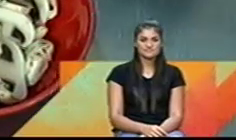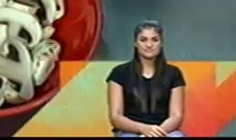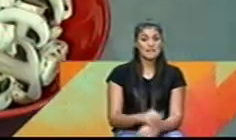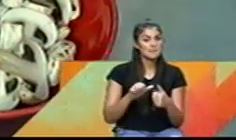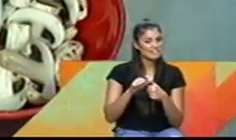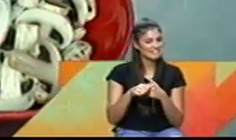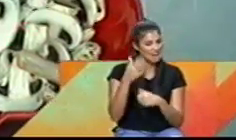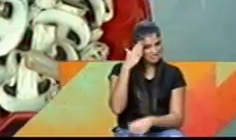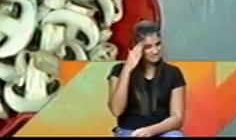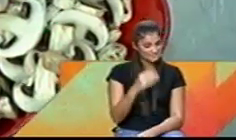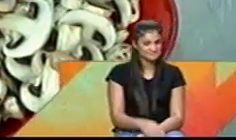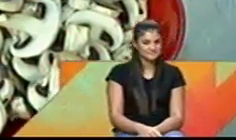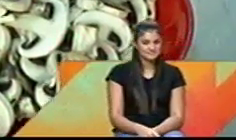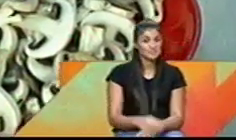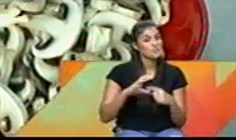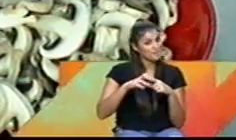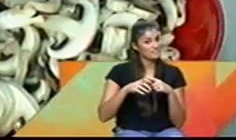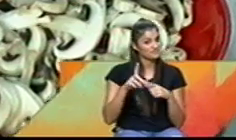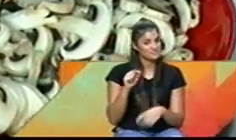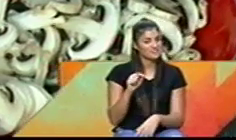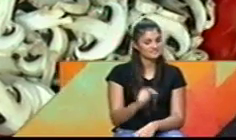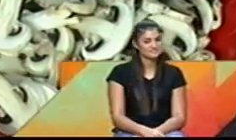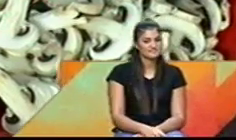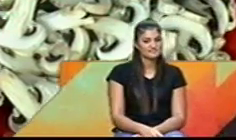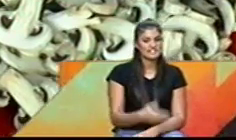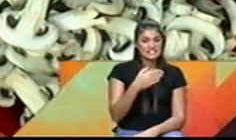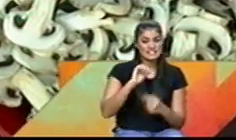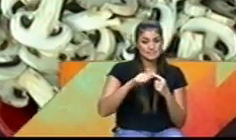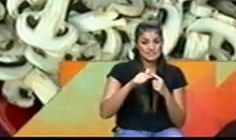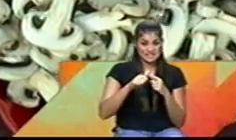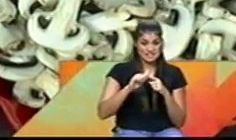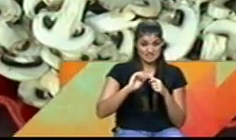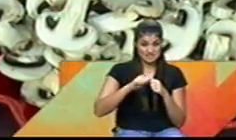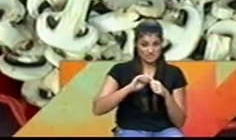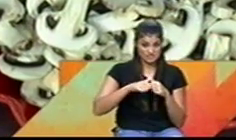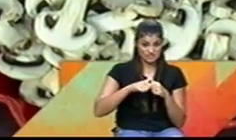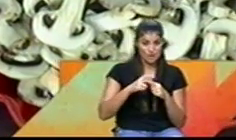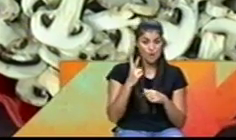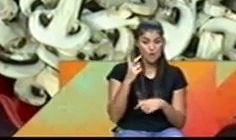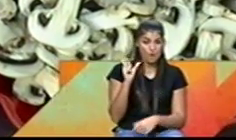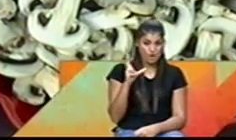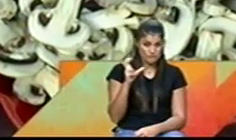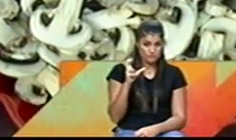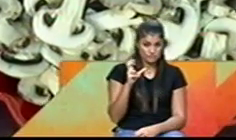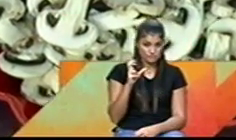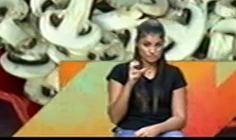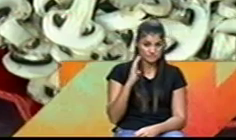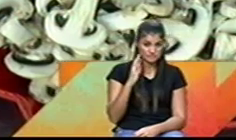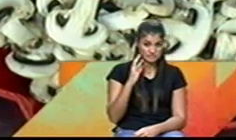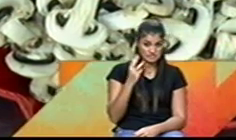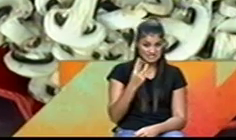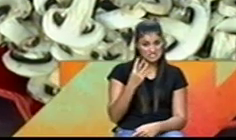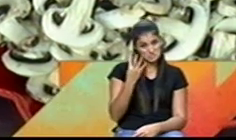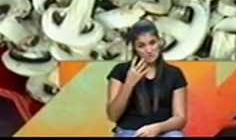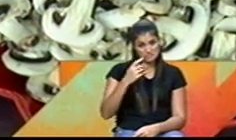batata. E cogumelos. Acho que estás com fartura. Então, precisamos de 7 batatas grandes, 2 ovos, 3 a